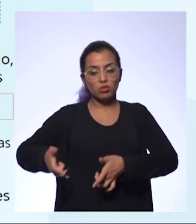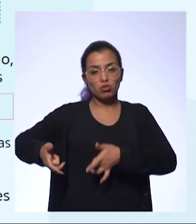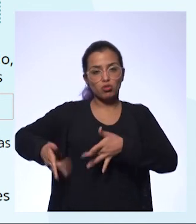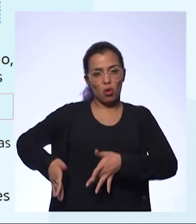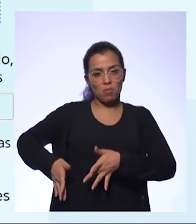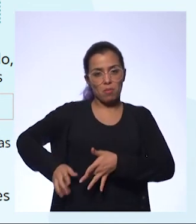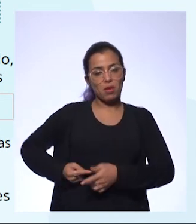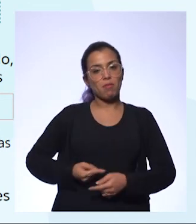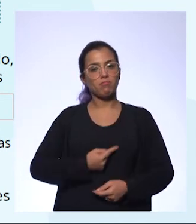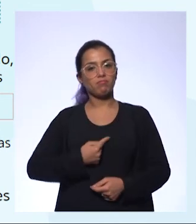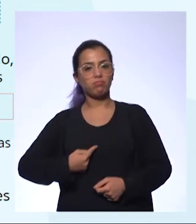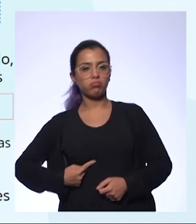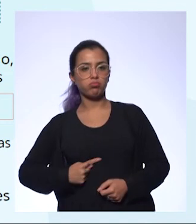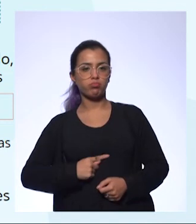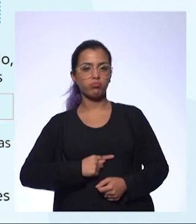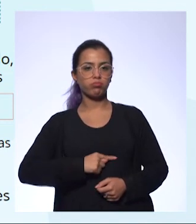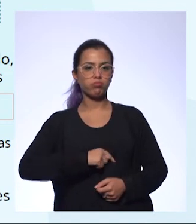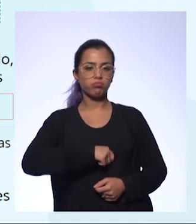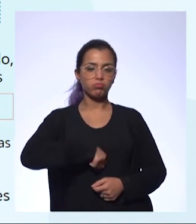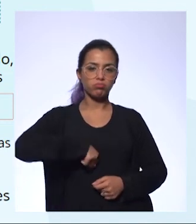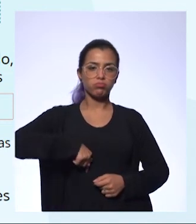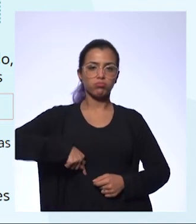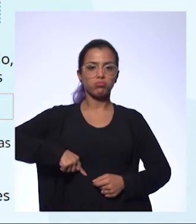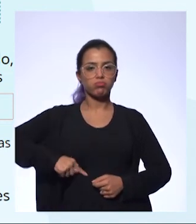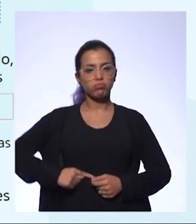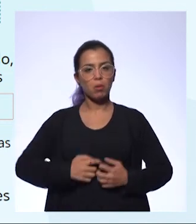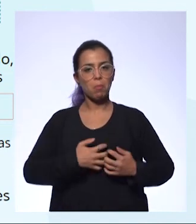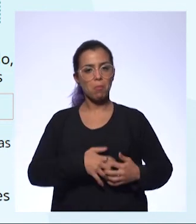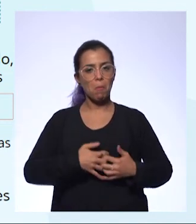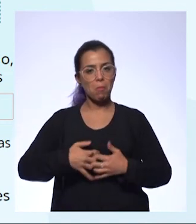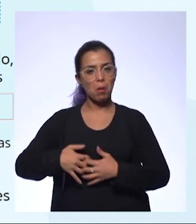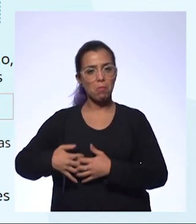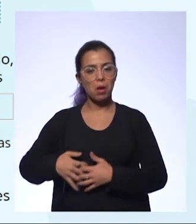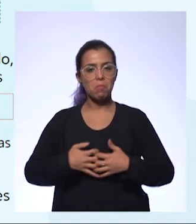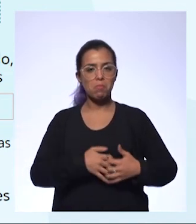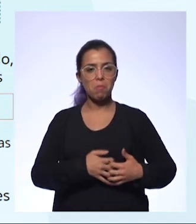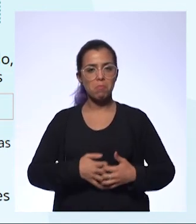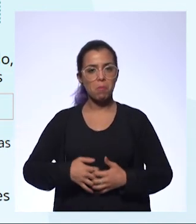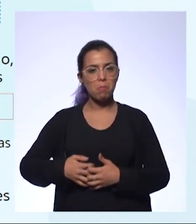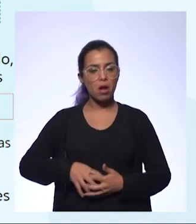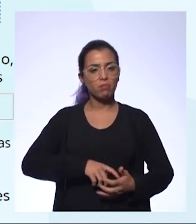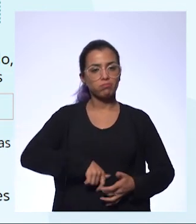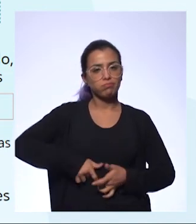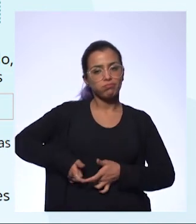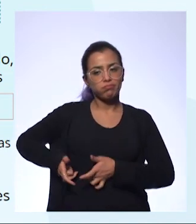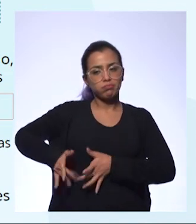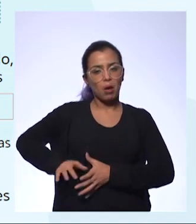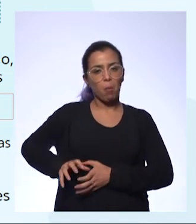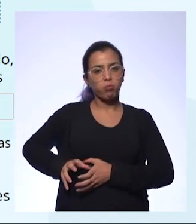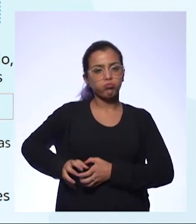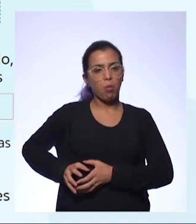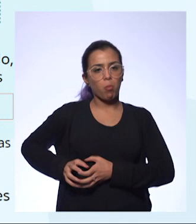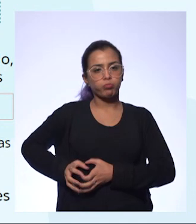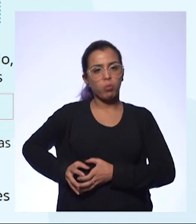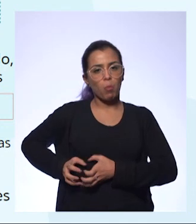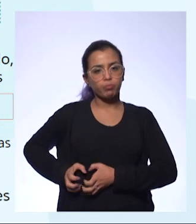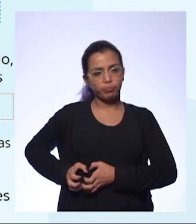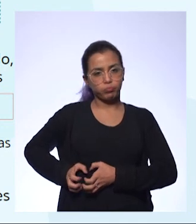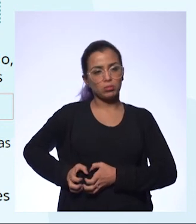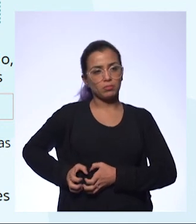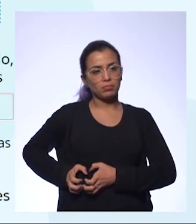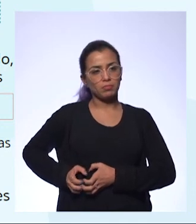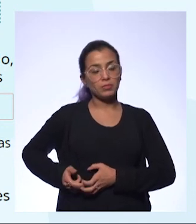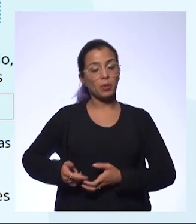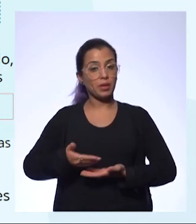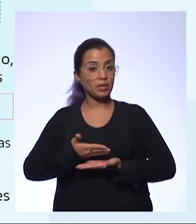Então, ali, quando a gente fala da digestão de proteína no estômago, a gente está falando aí da digestão, né, do início dessa